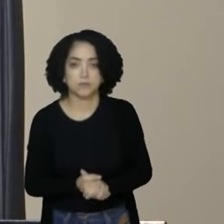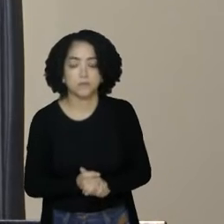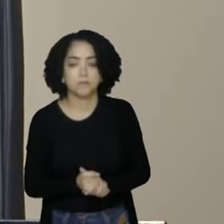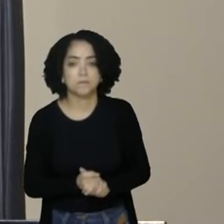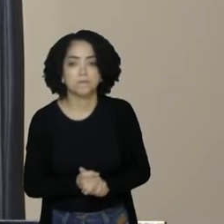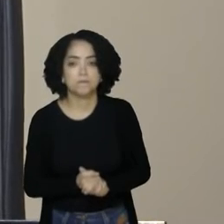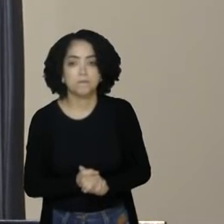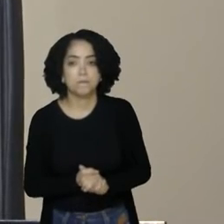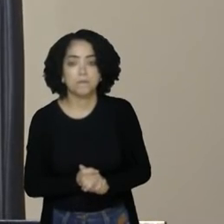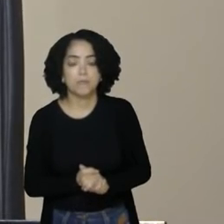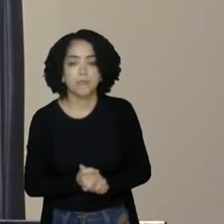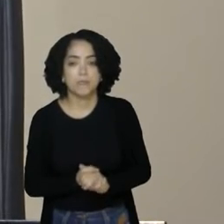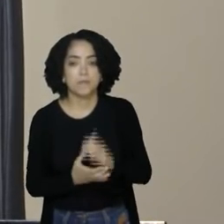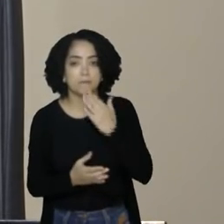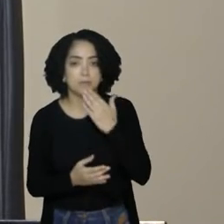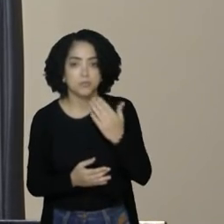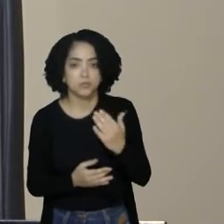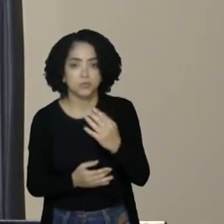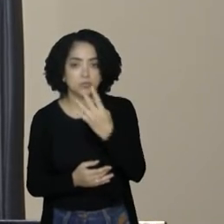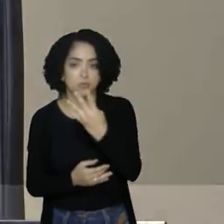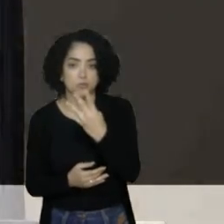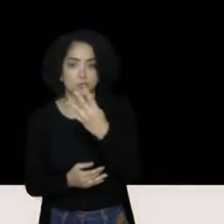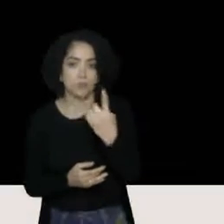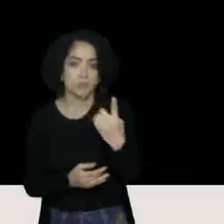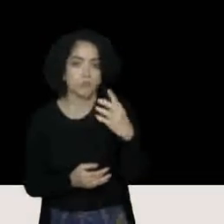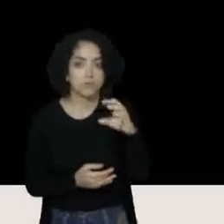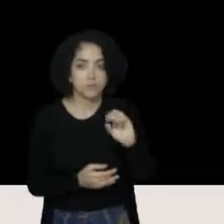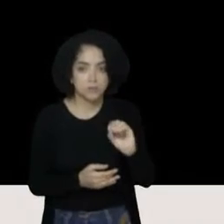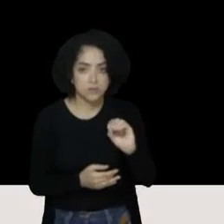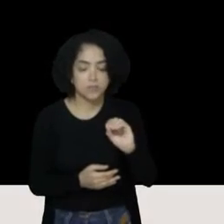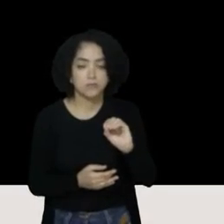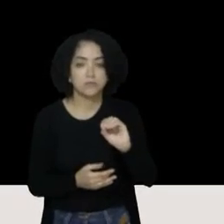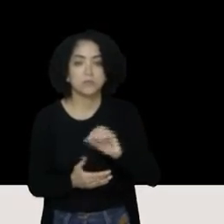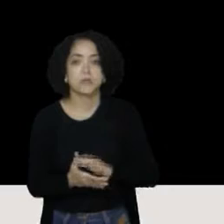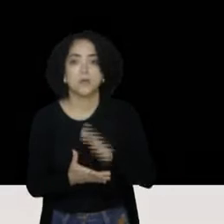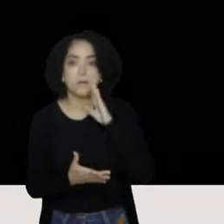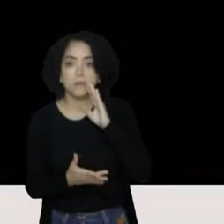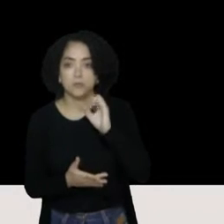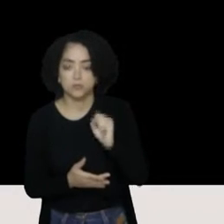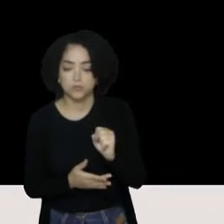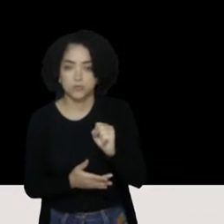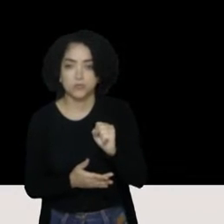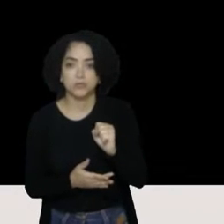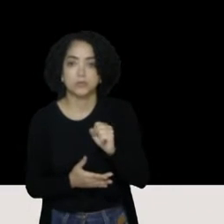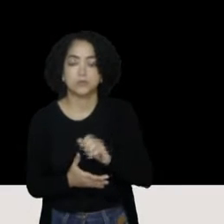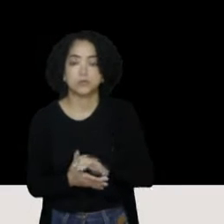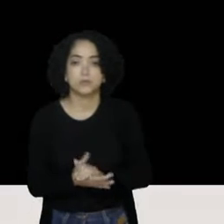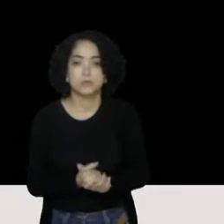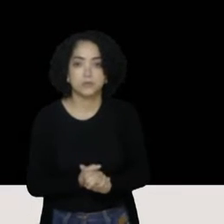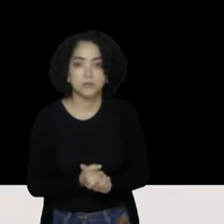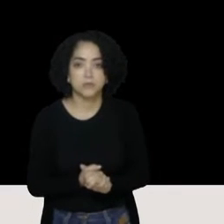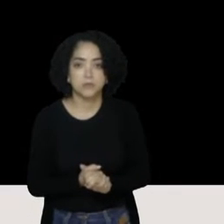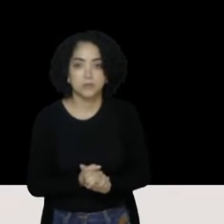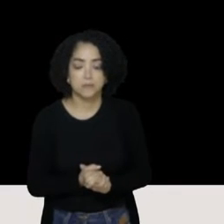informações. Pedido de informação 410, autor deputado Bruno Souza, solicitando ao Procurador-Geral do Estado